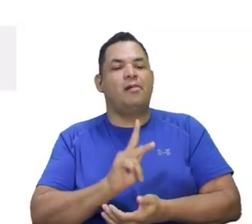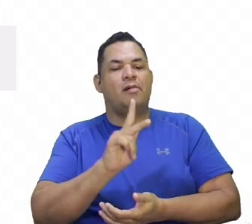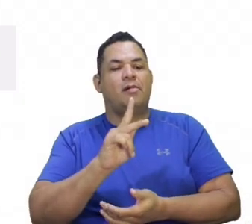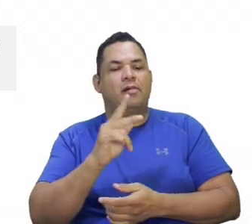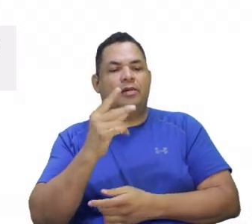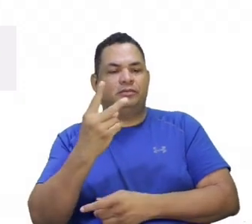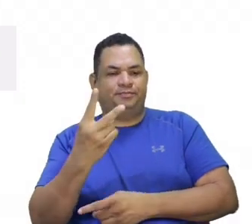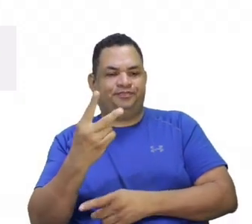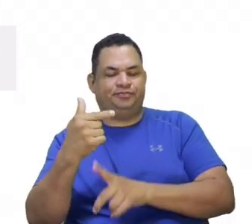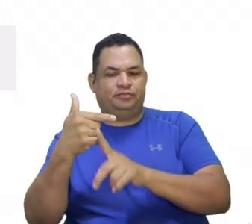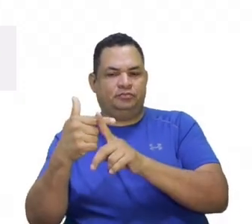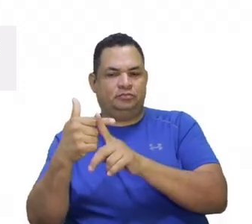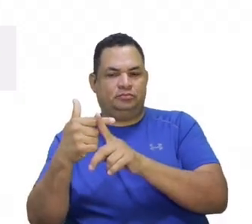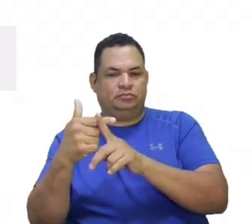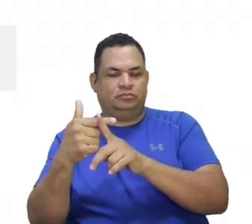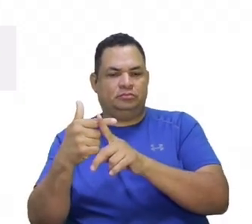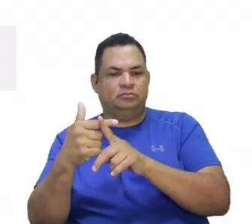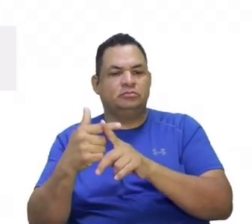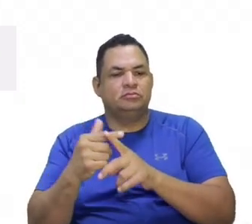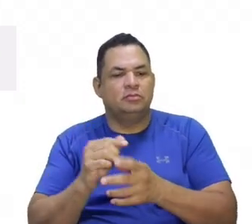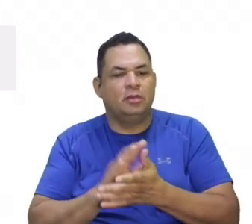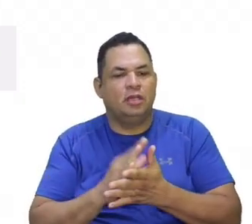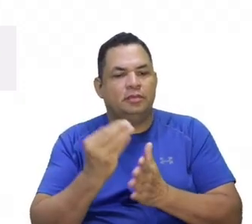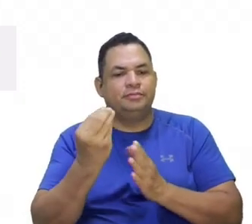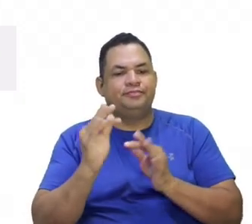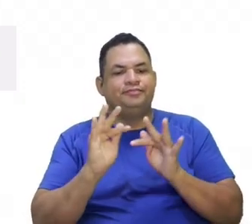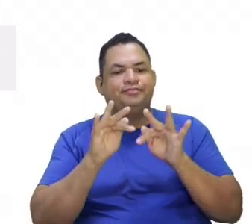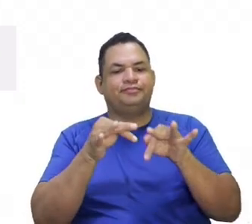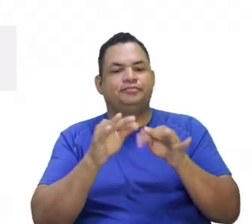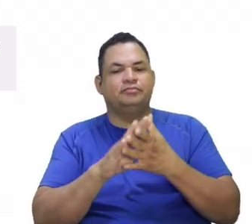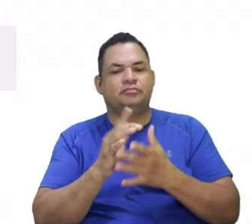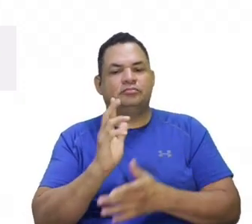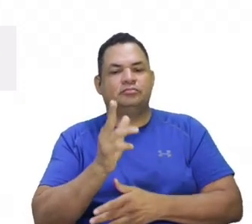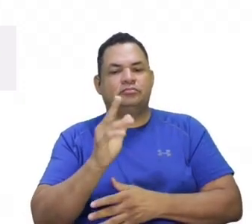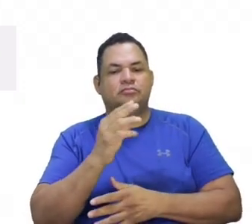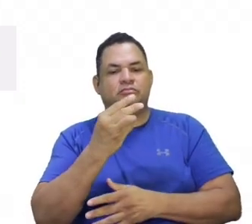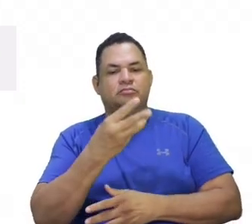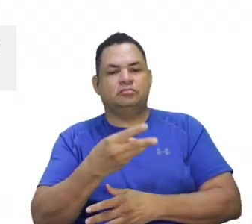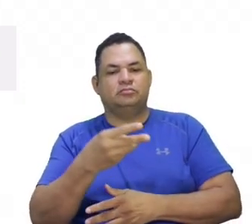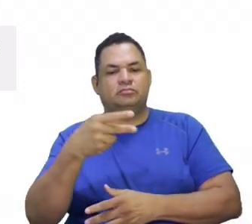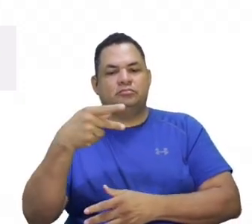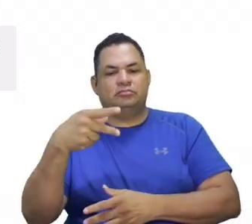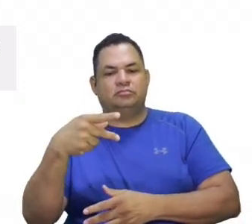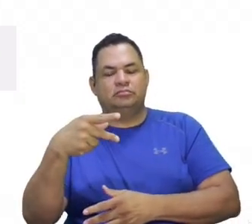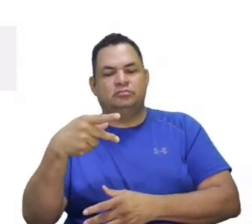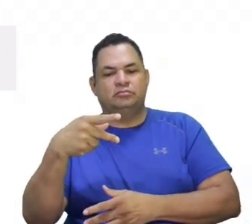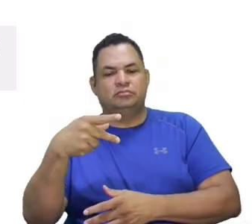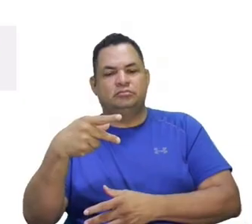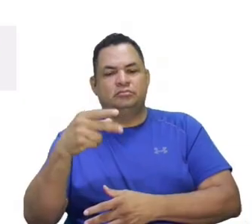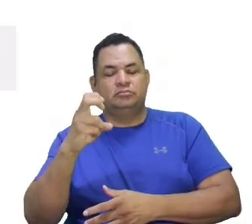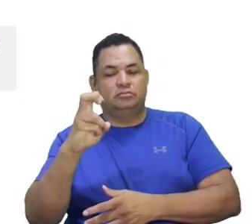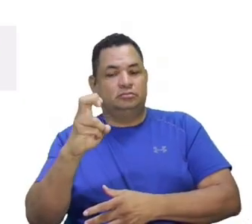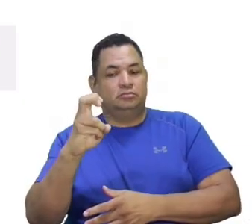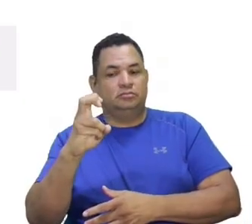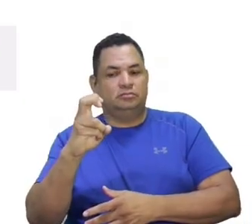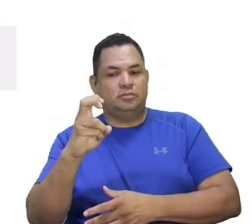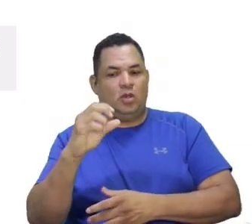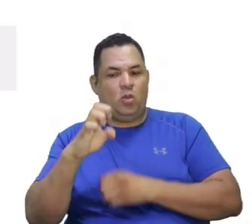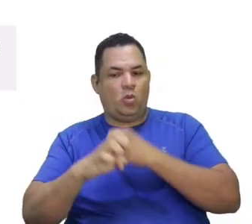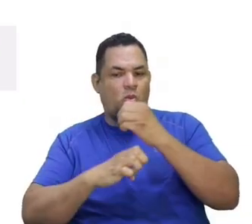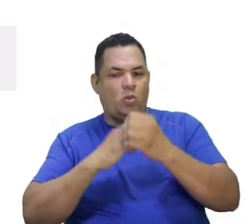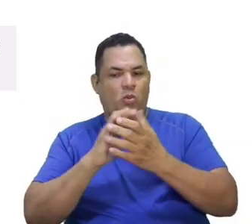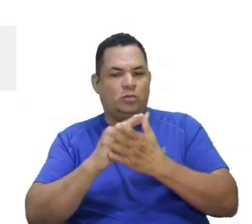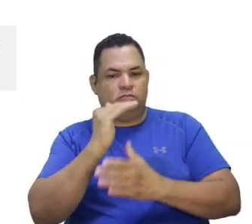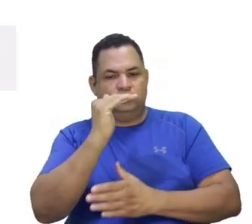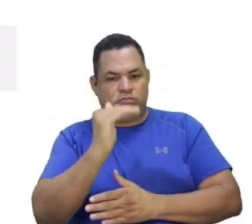cátion bivalente, o último a ser preenchido vai continuar sendo o 3p, só que agora com 5 elétrons. Então,